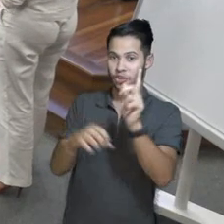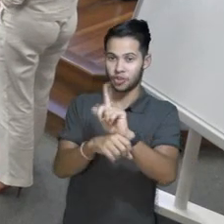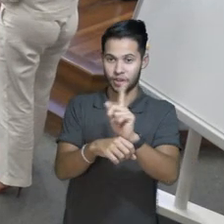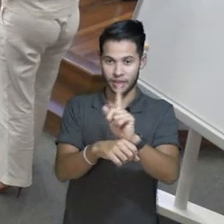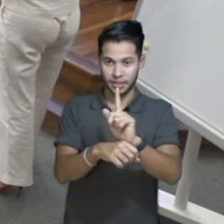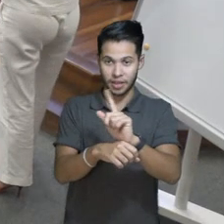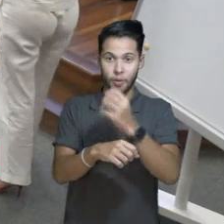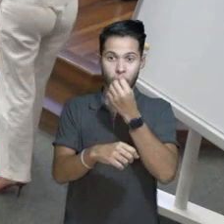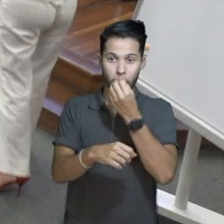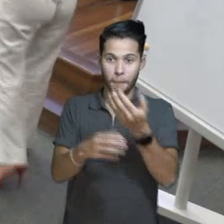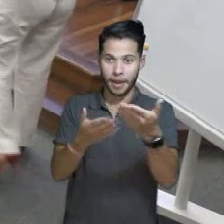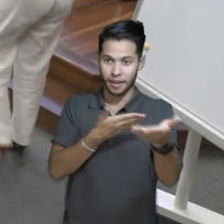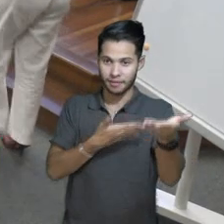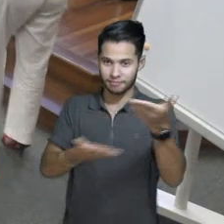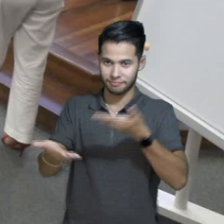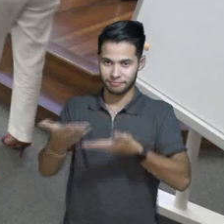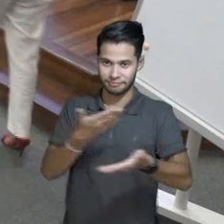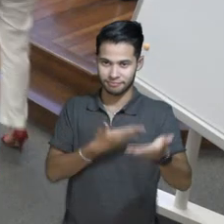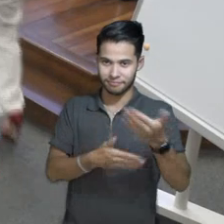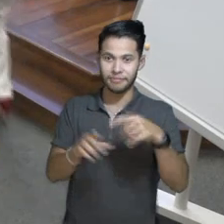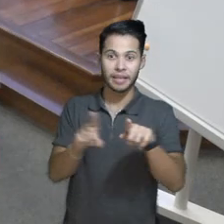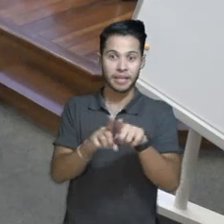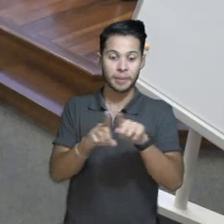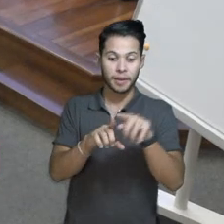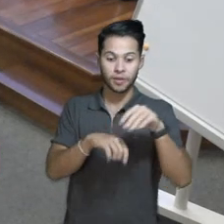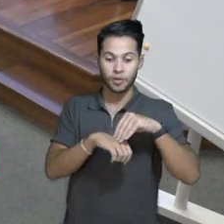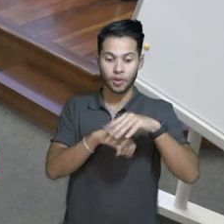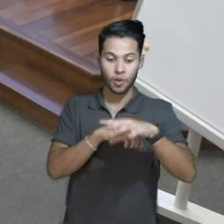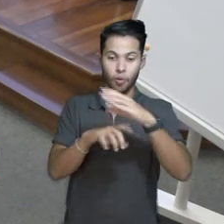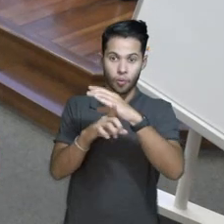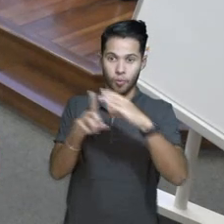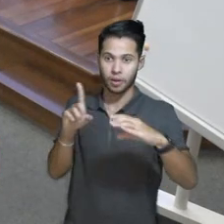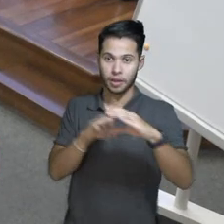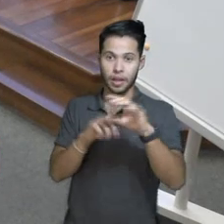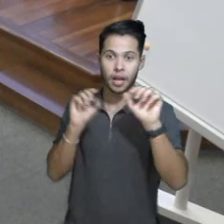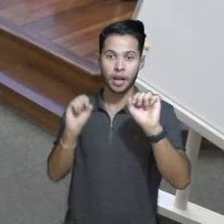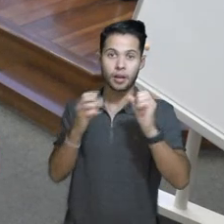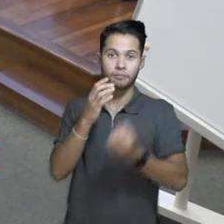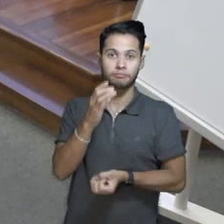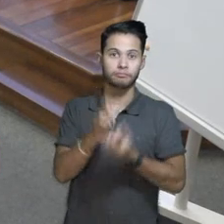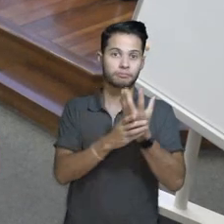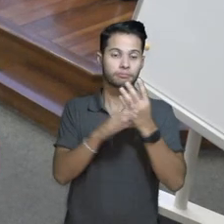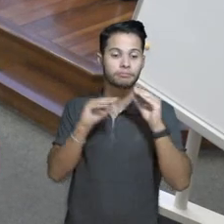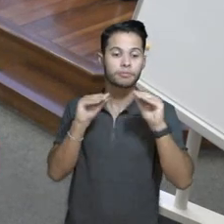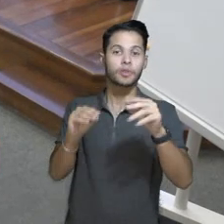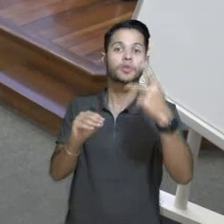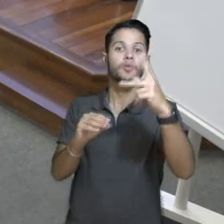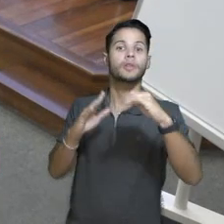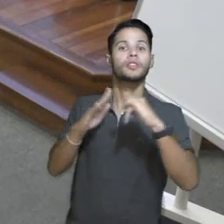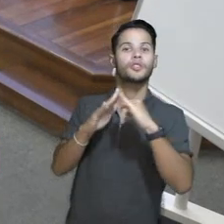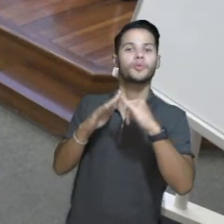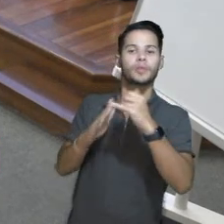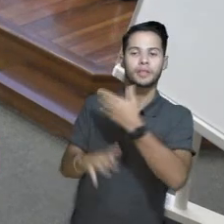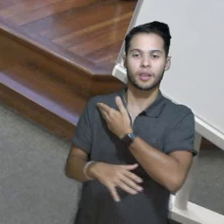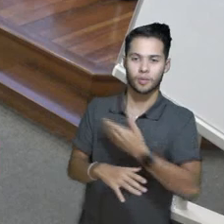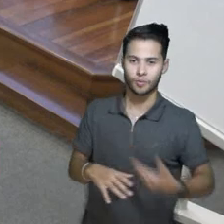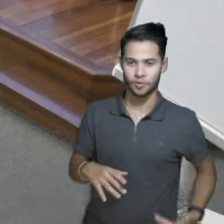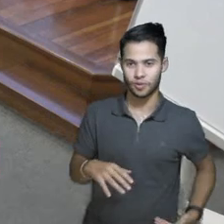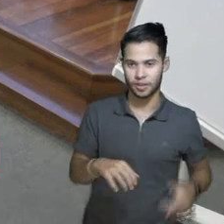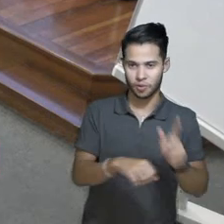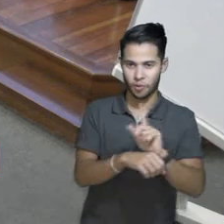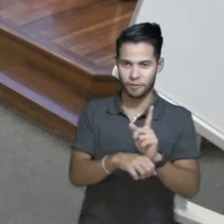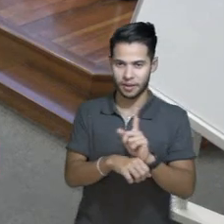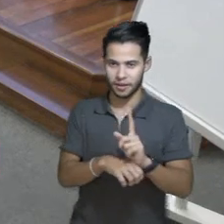coletivos sugerido que as próprias comunidades podem Criar e implementar suas próprias instituições de governança Vamos dar um exemplo